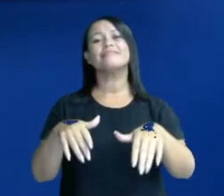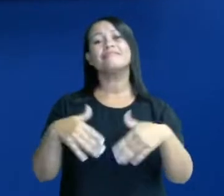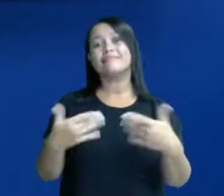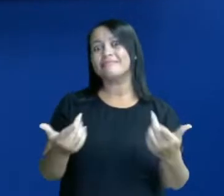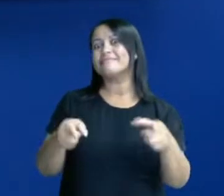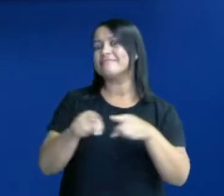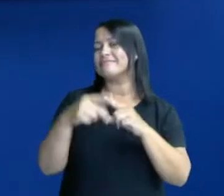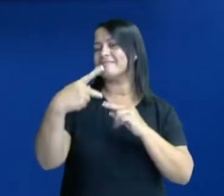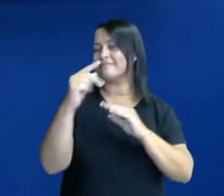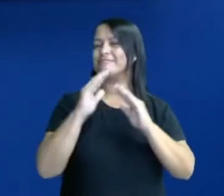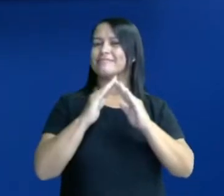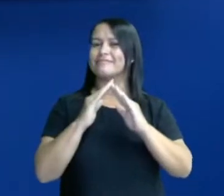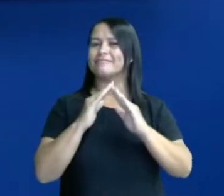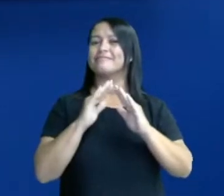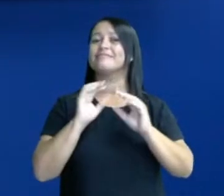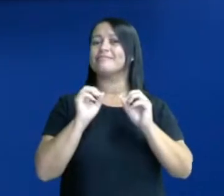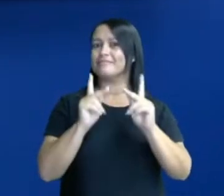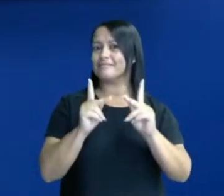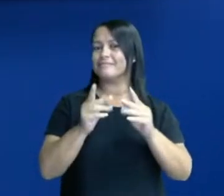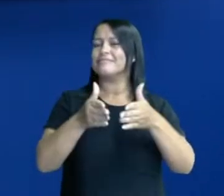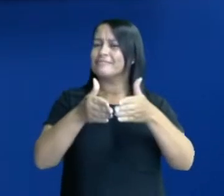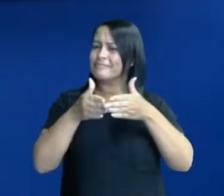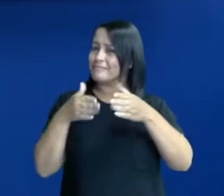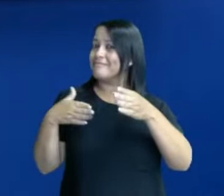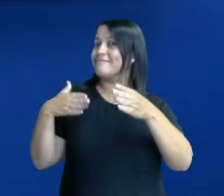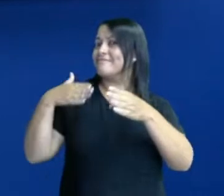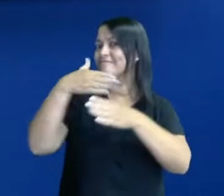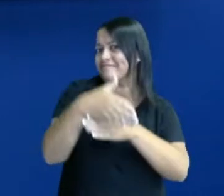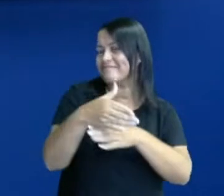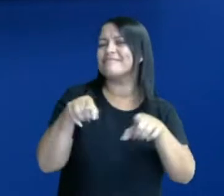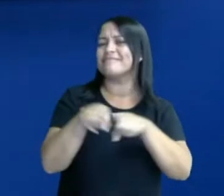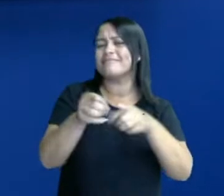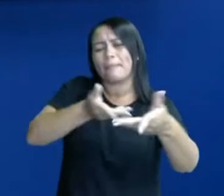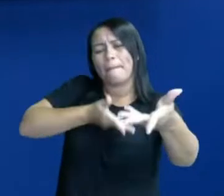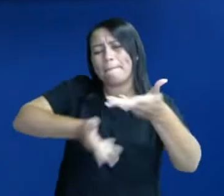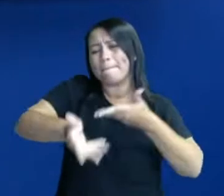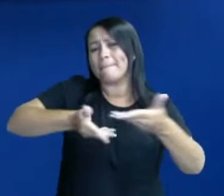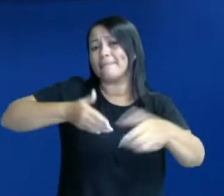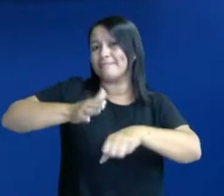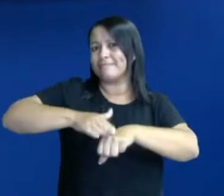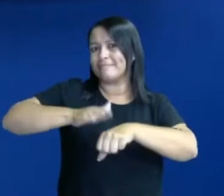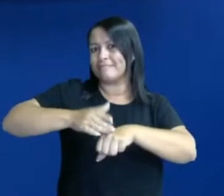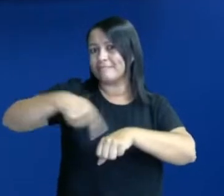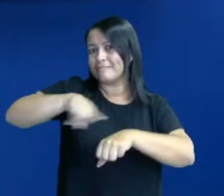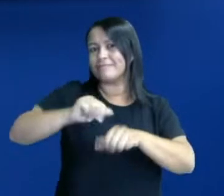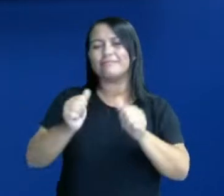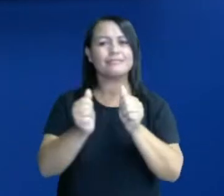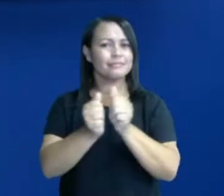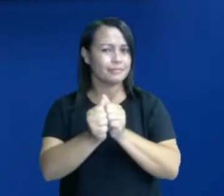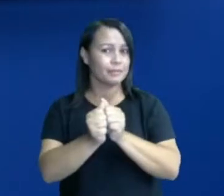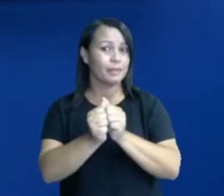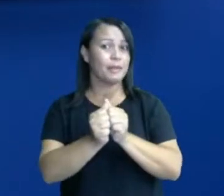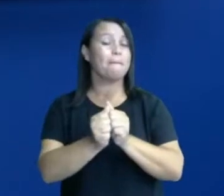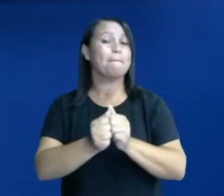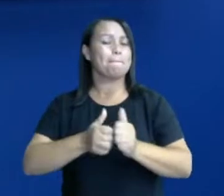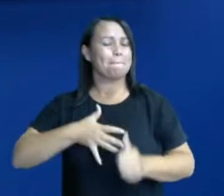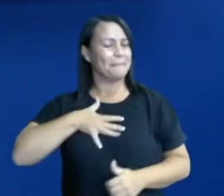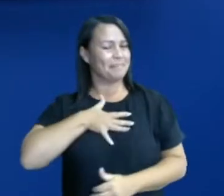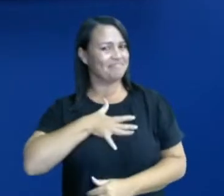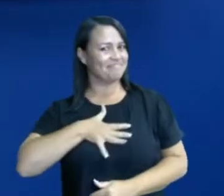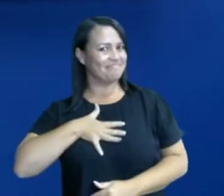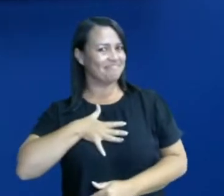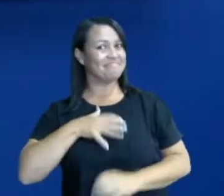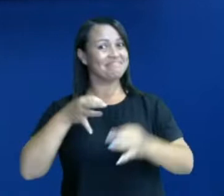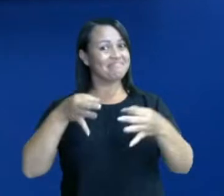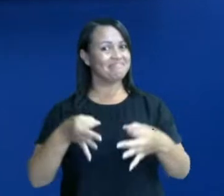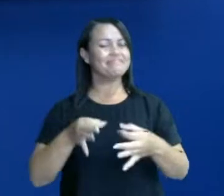televisão, na casa de vocês. Peço licença para entrar e para participar desse momento com vocês, bastante prazeroso,